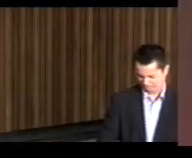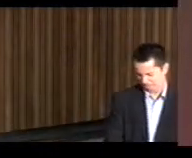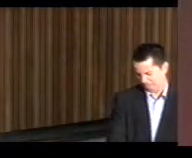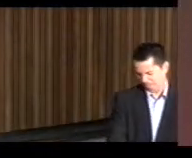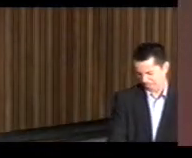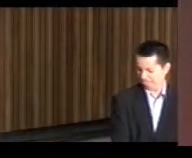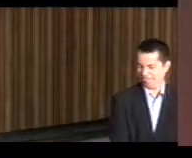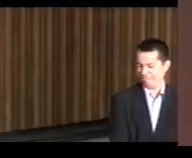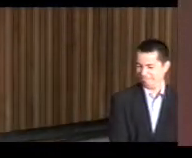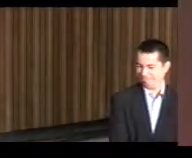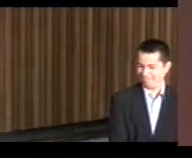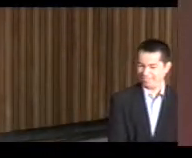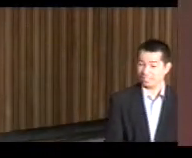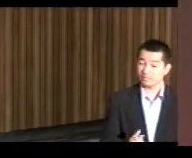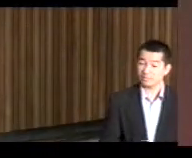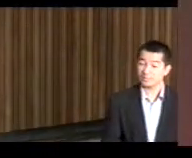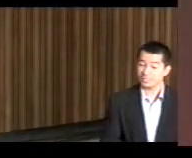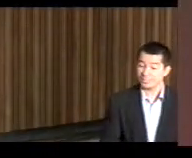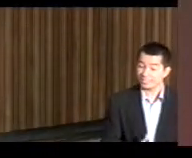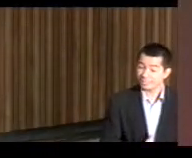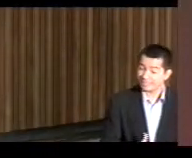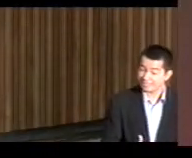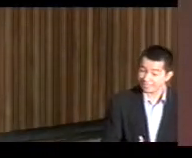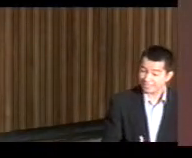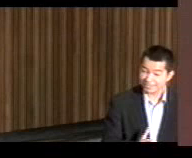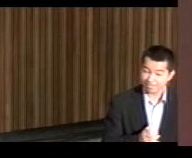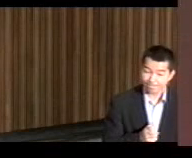Todo-Poderoso. E nada